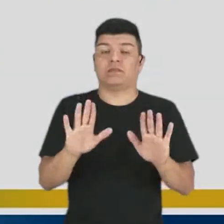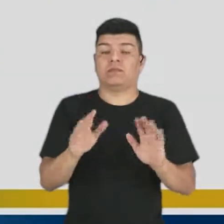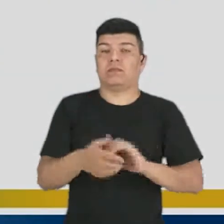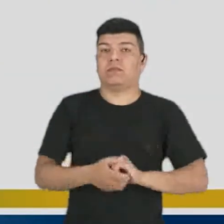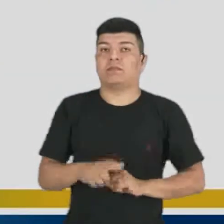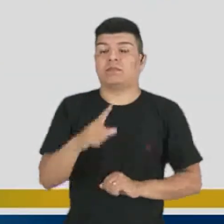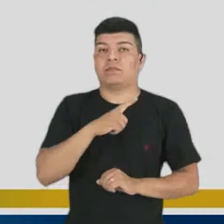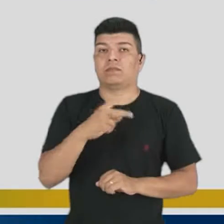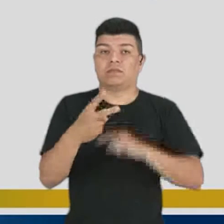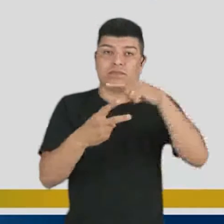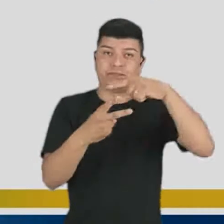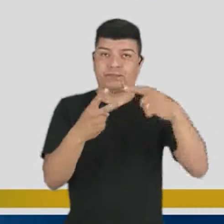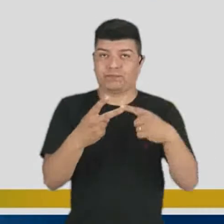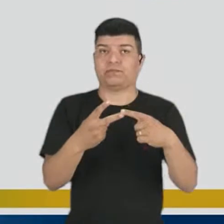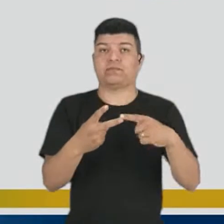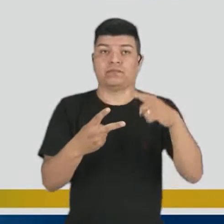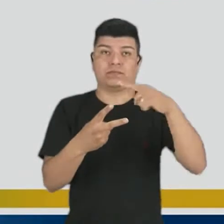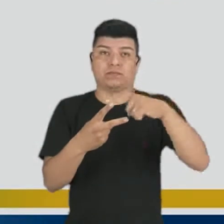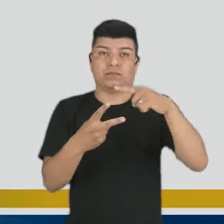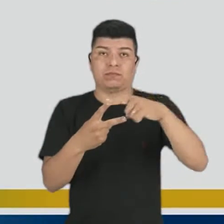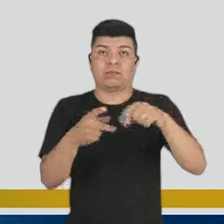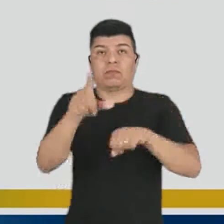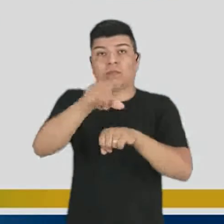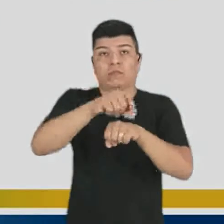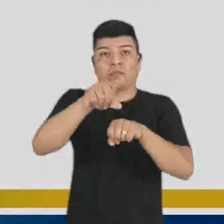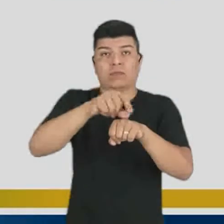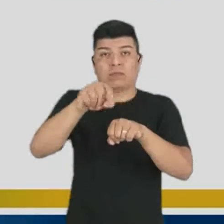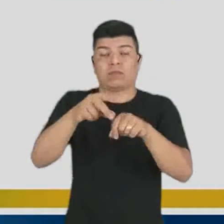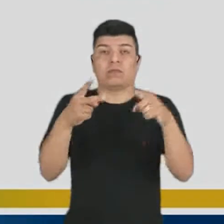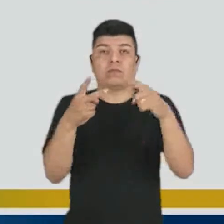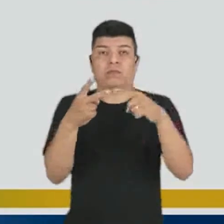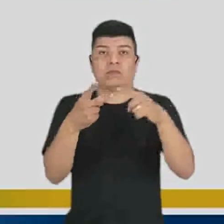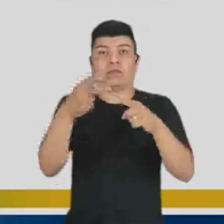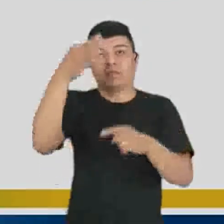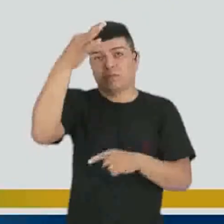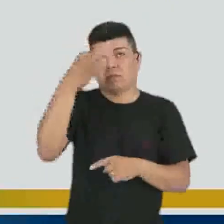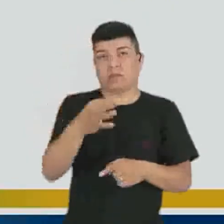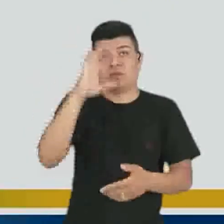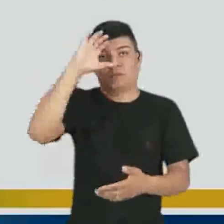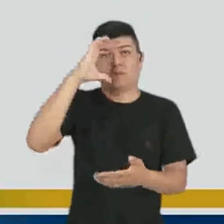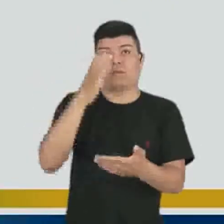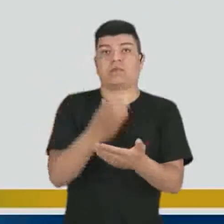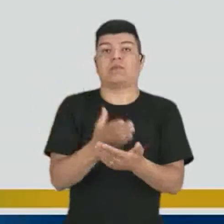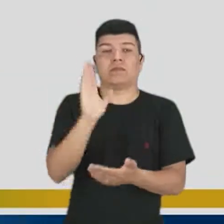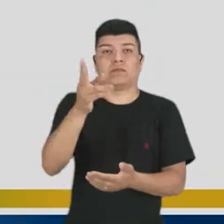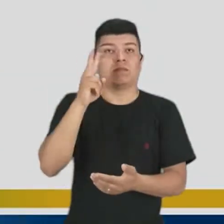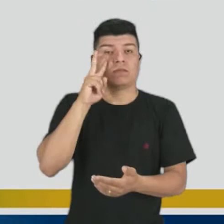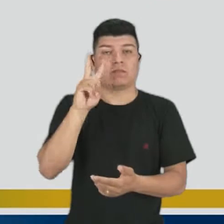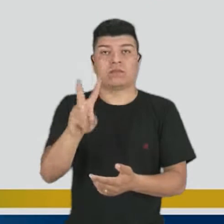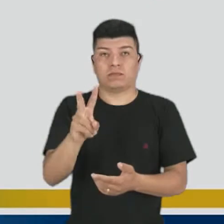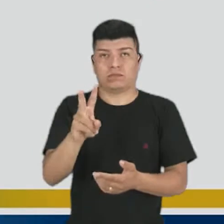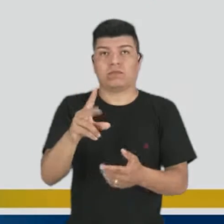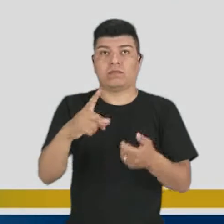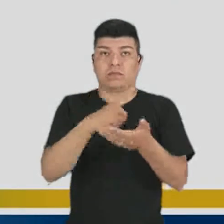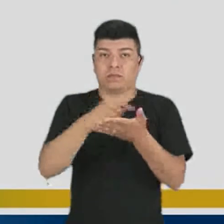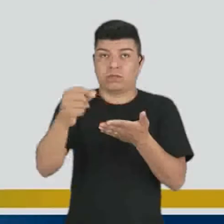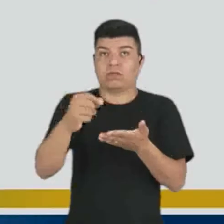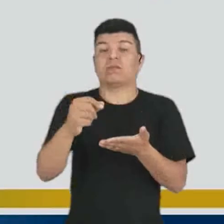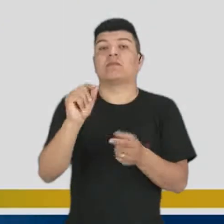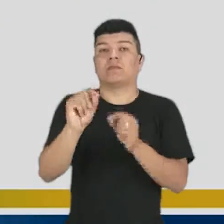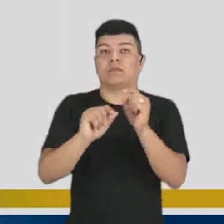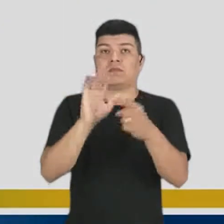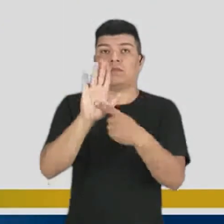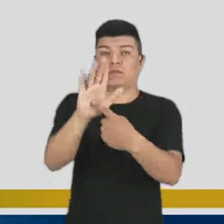gente tem mais dois elementos, né? O argumento e a reafirmação da tese. Nós já vimos a tese e durante o artigo o autor vai